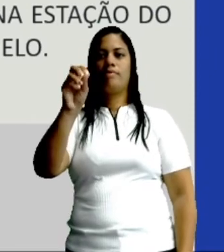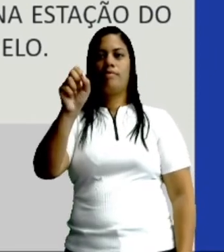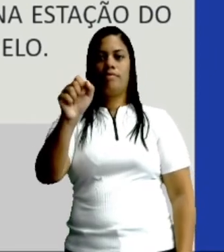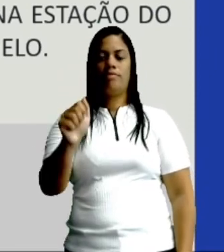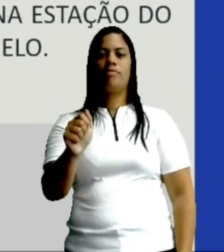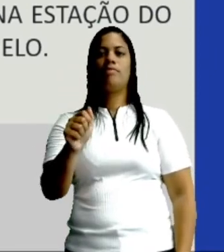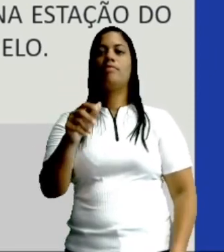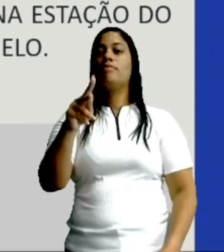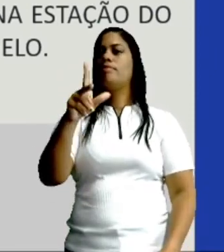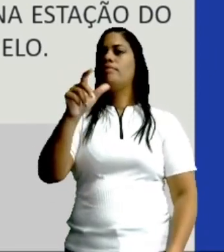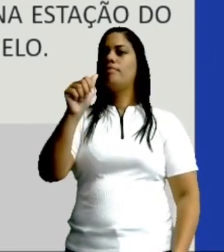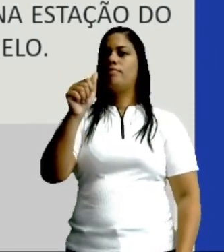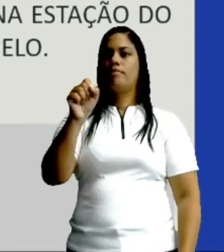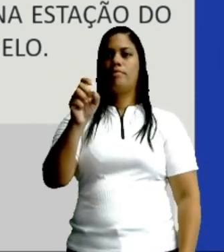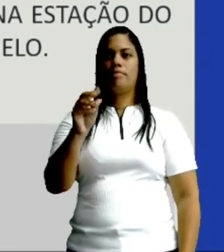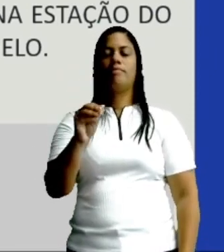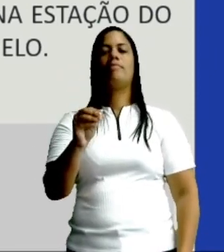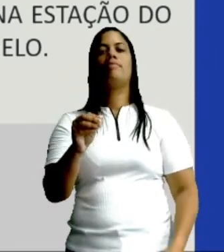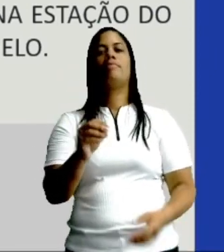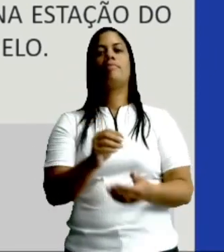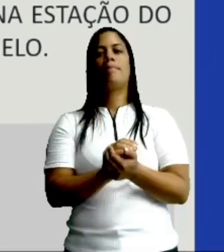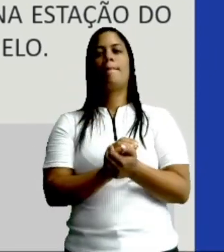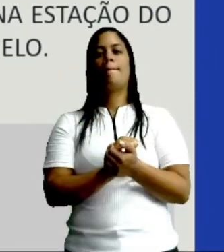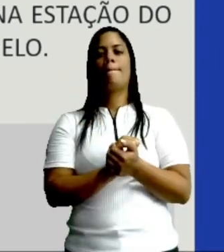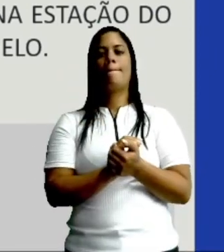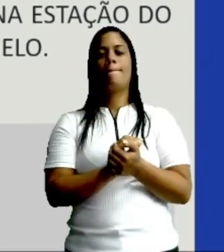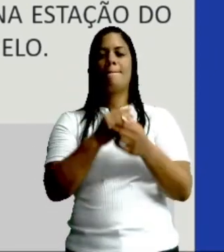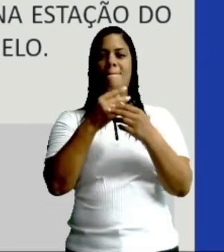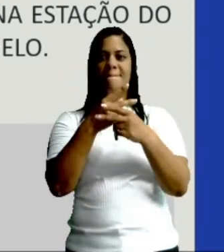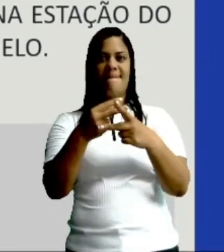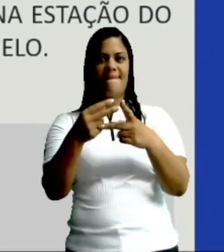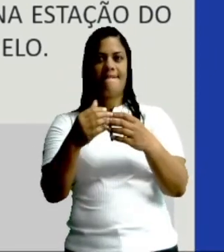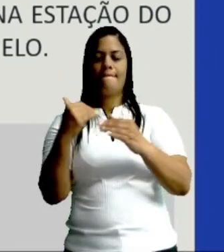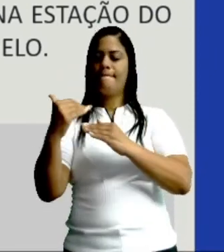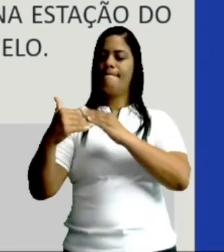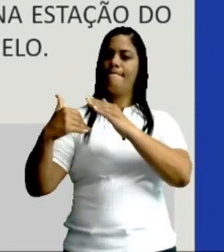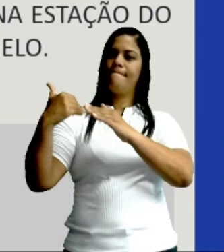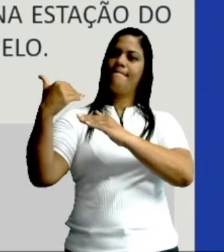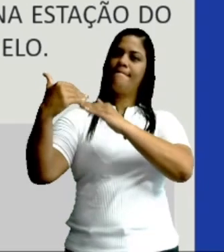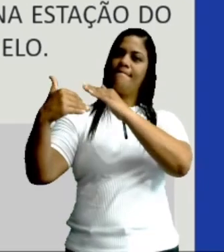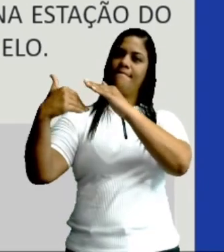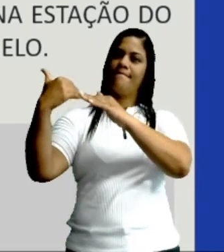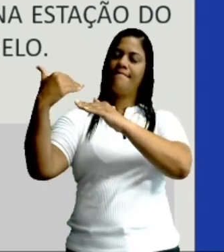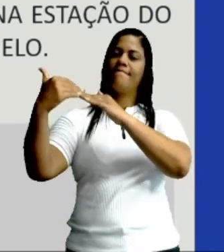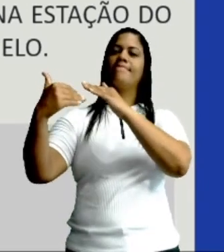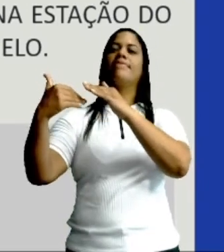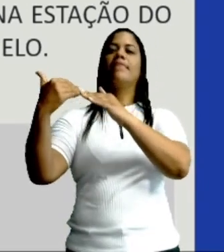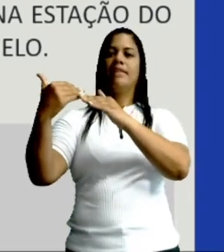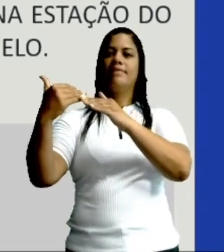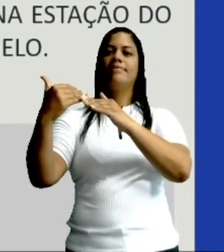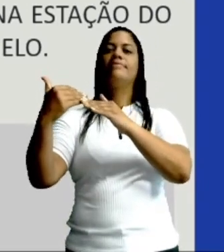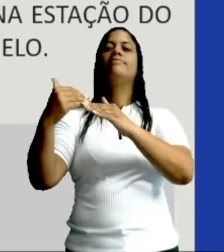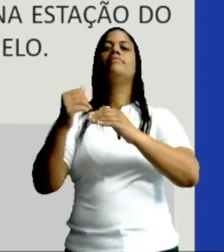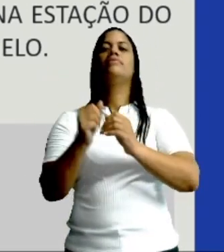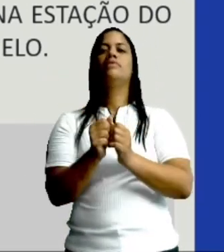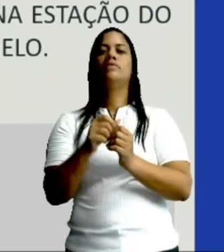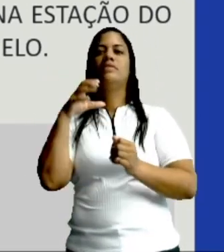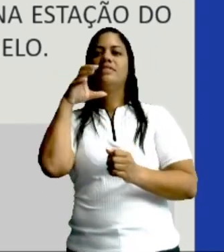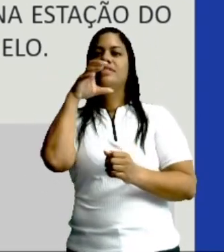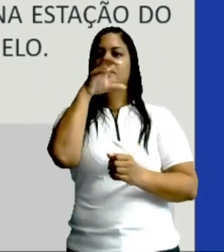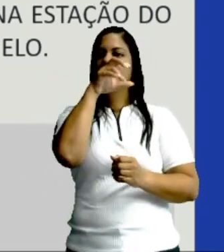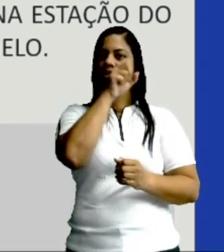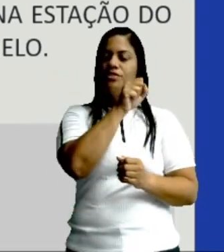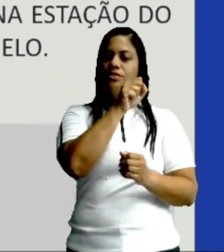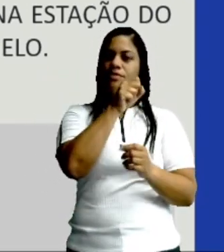plantas herbáceas. Esses vegetais se desenvolvem de forma mais efetiva no verão, pois na